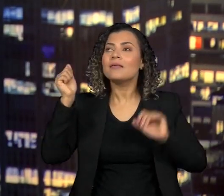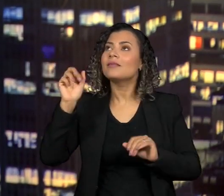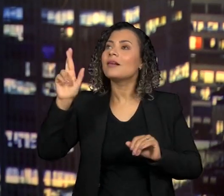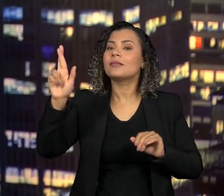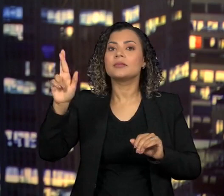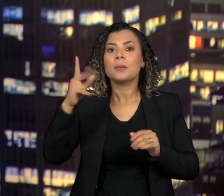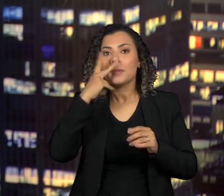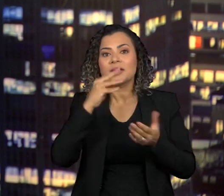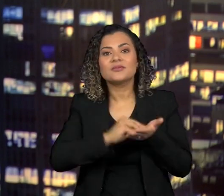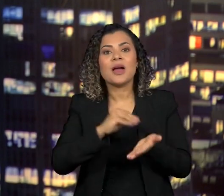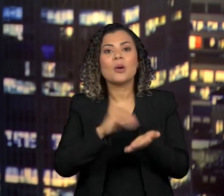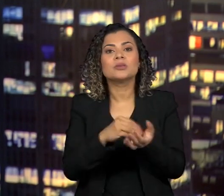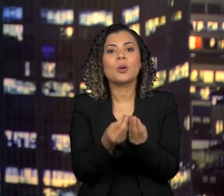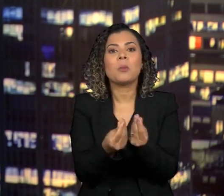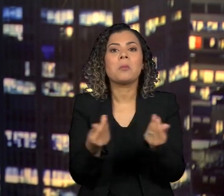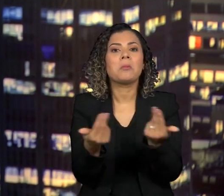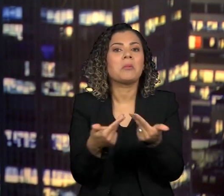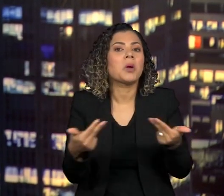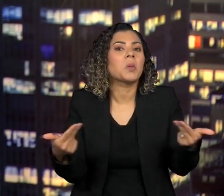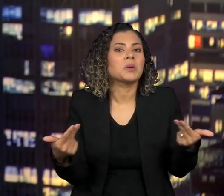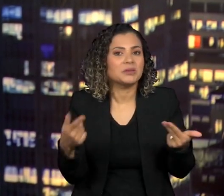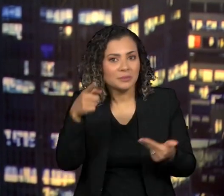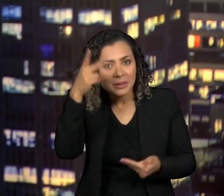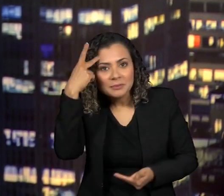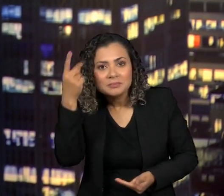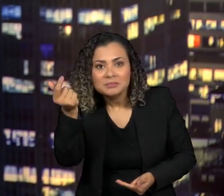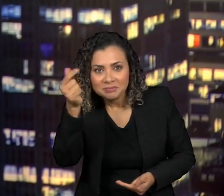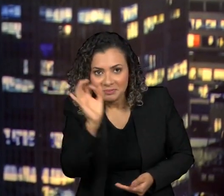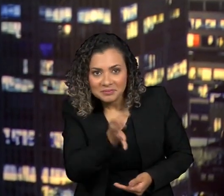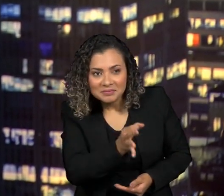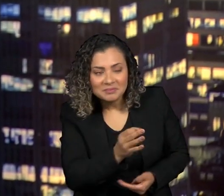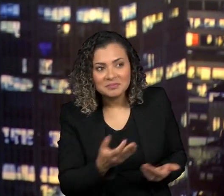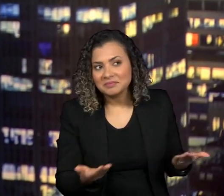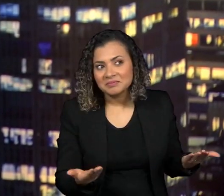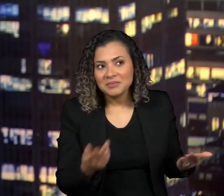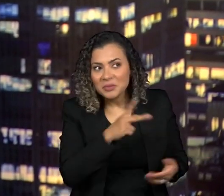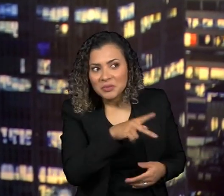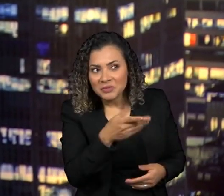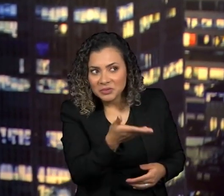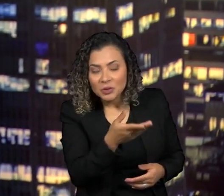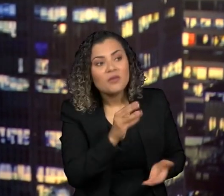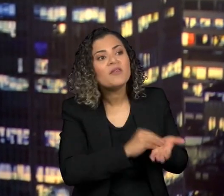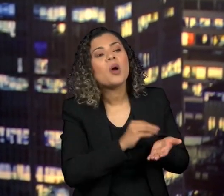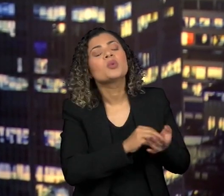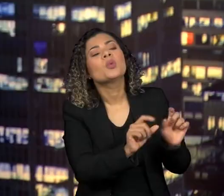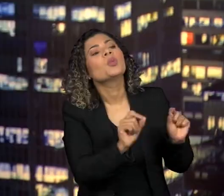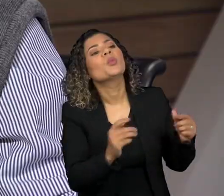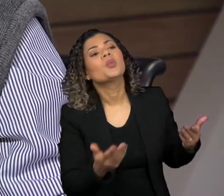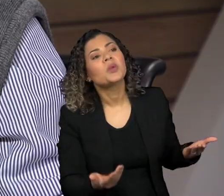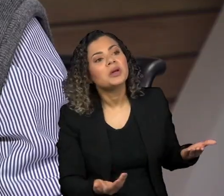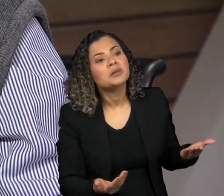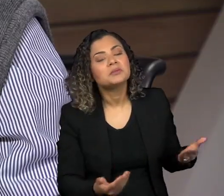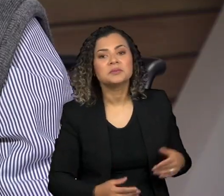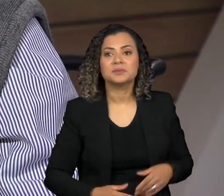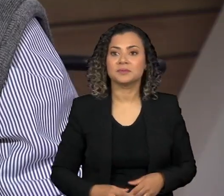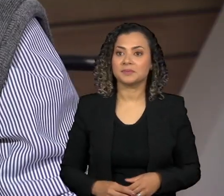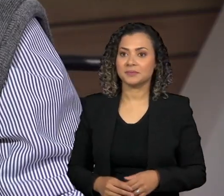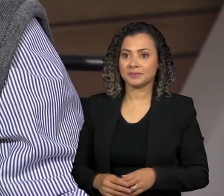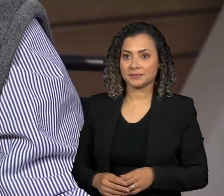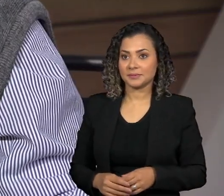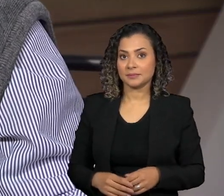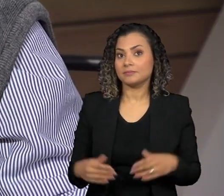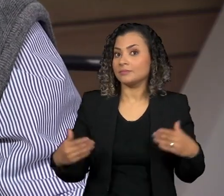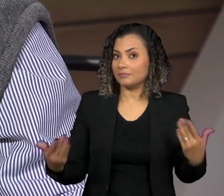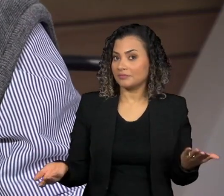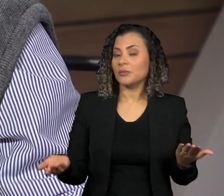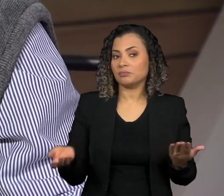com falta de alguma coisa, não é? Caiu a ficha de alguma coisa, professor? Estamos com falta do quê? Bom,